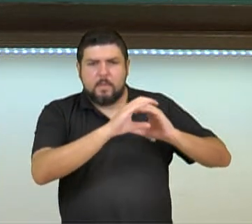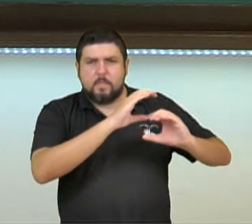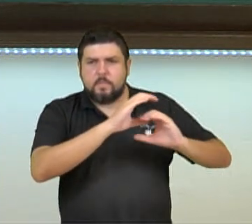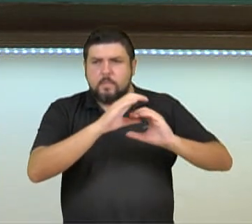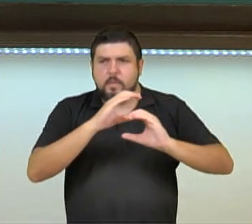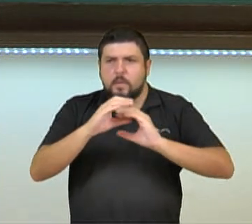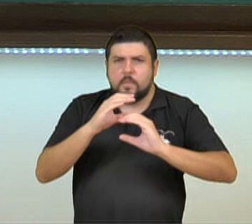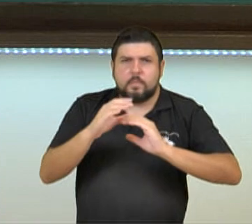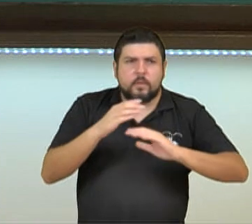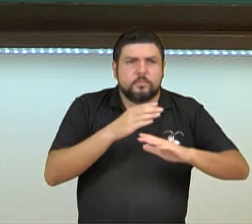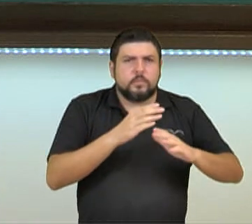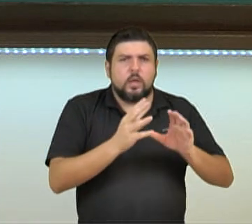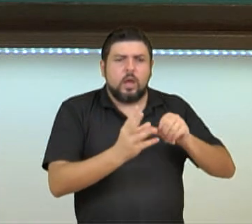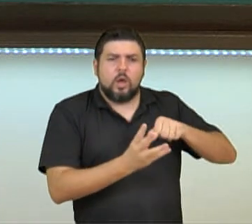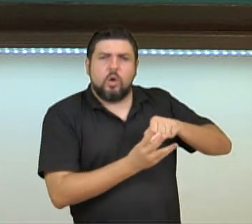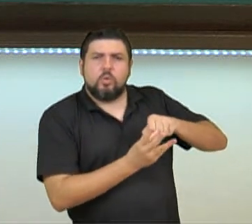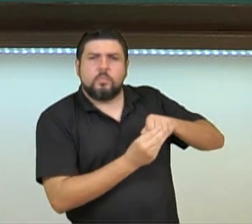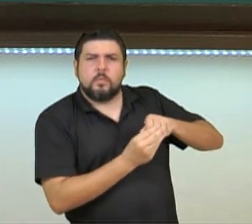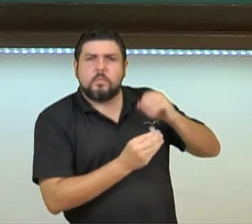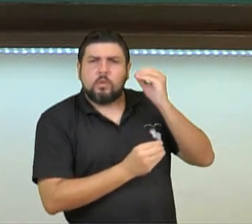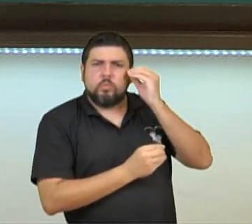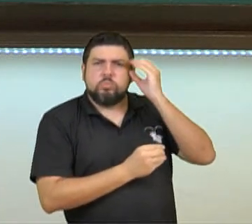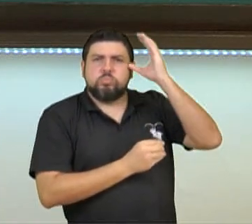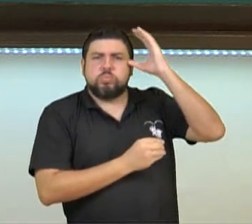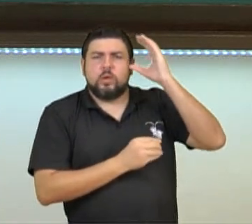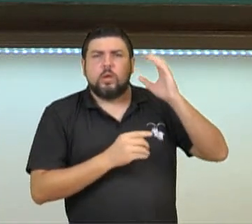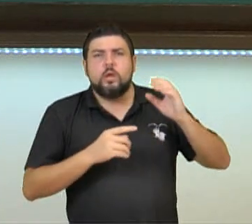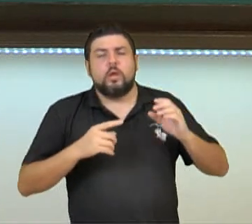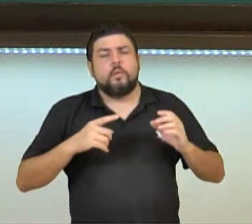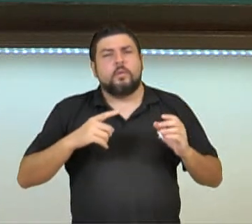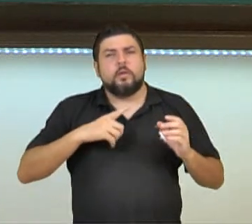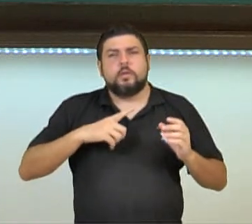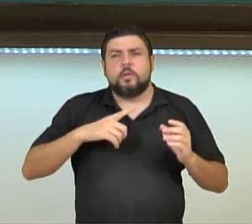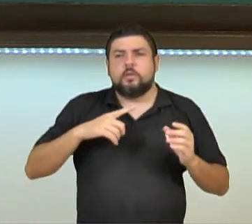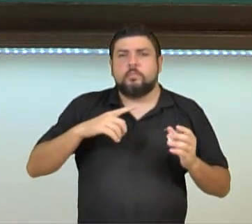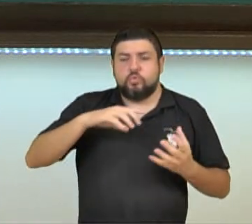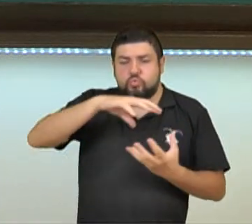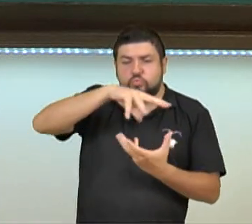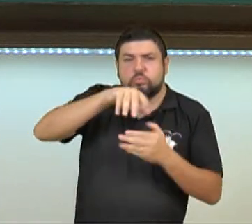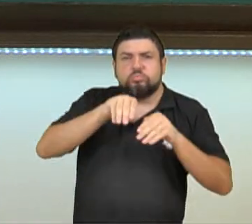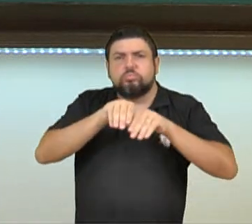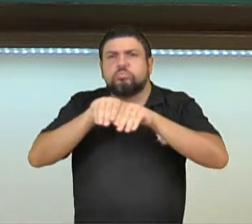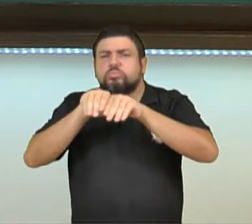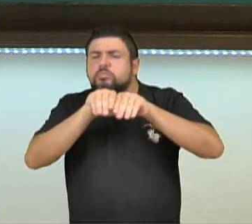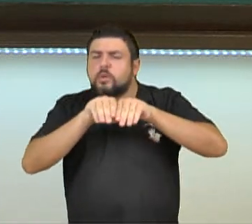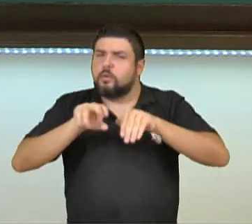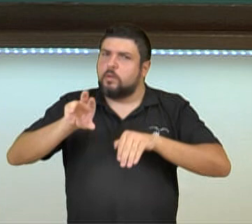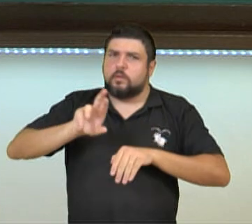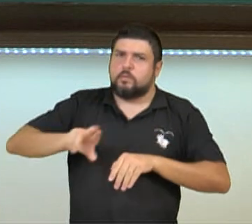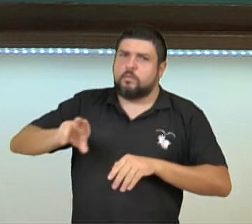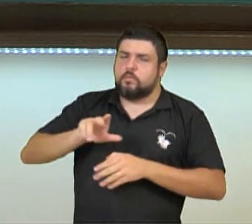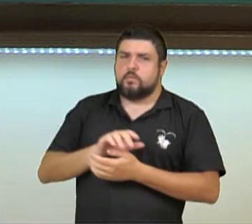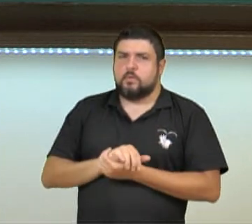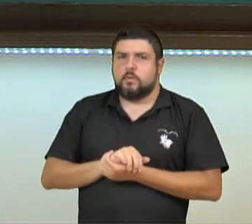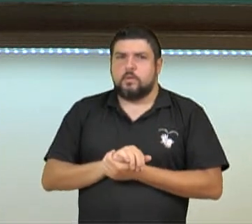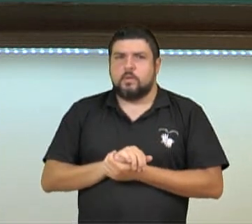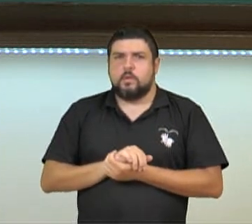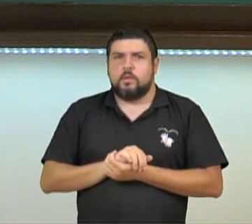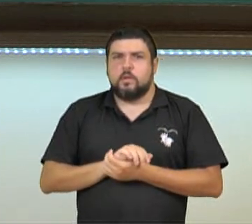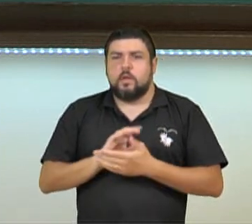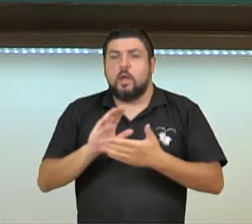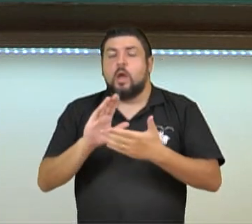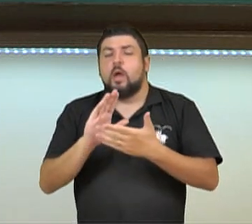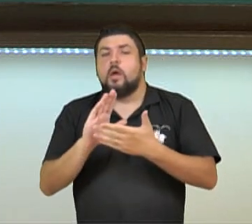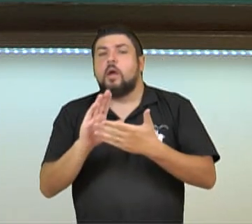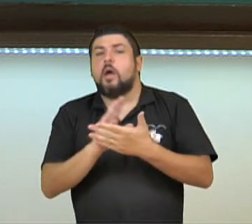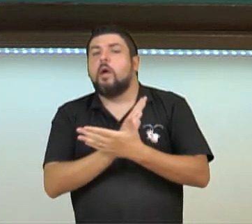observar o processo da globalização de diferentes níveis. Até comentei que alguns classificam e se orientam na origem